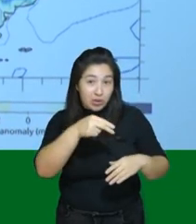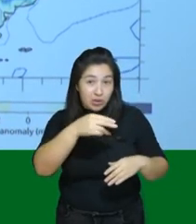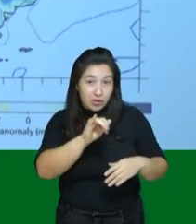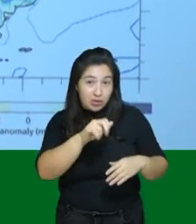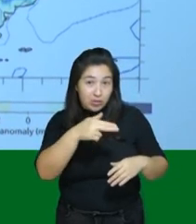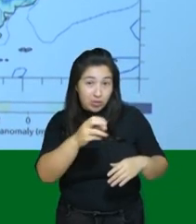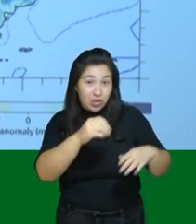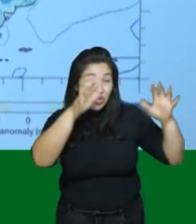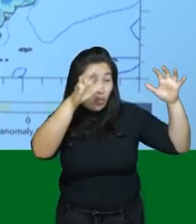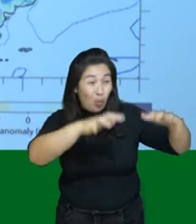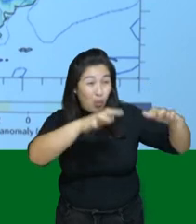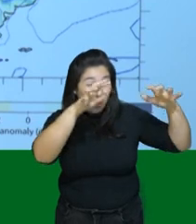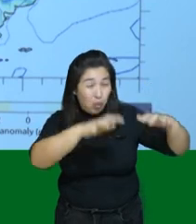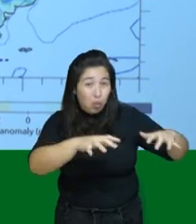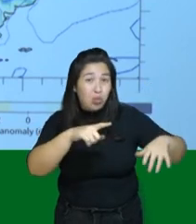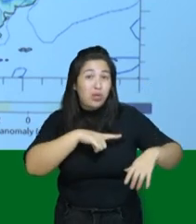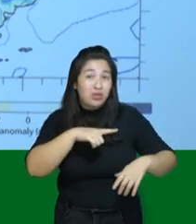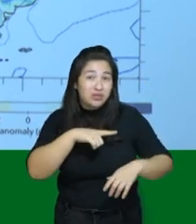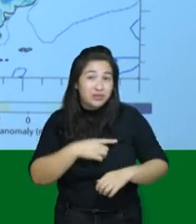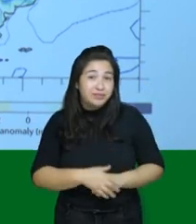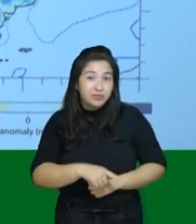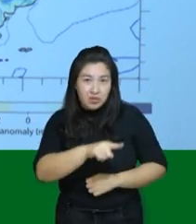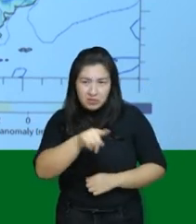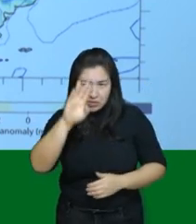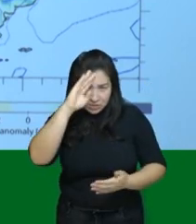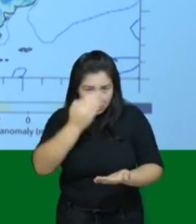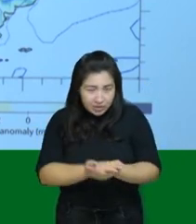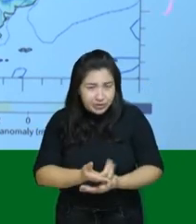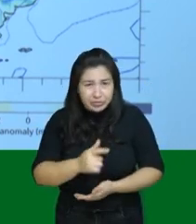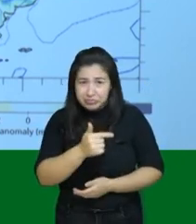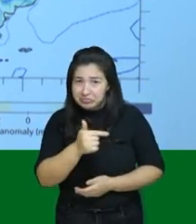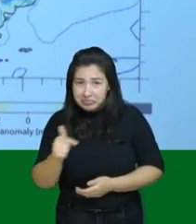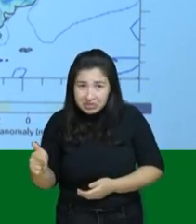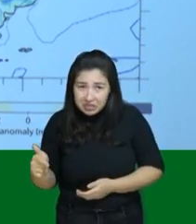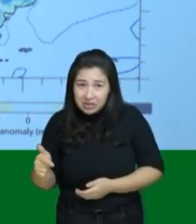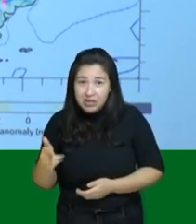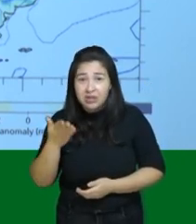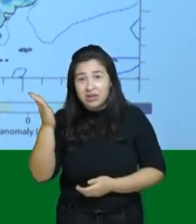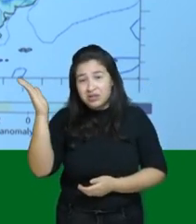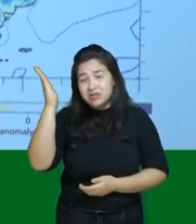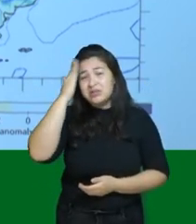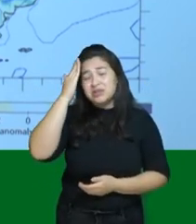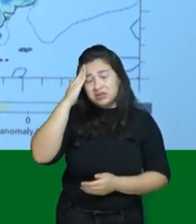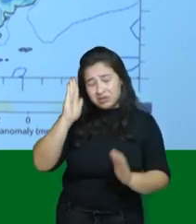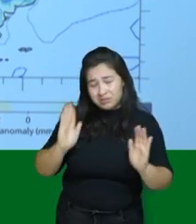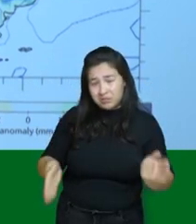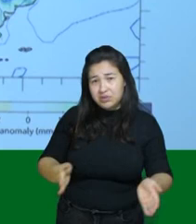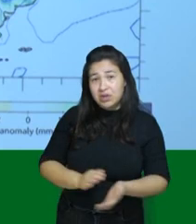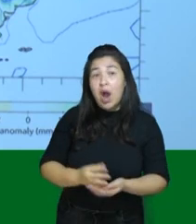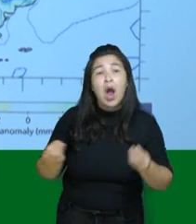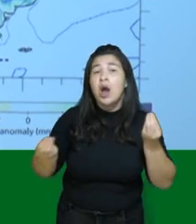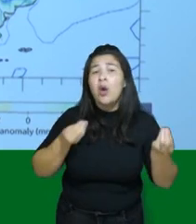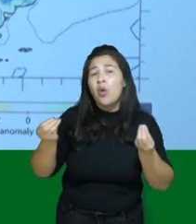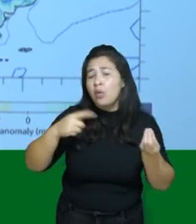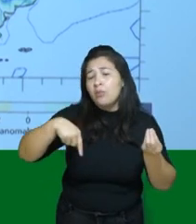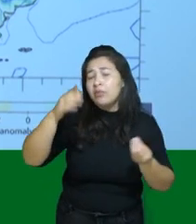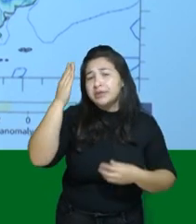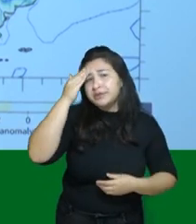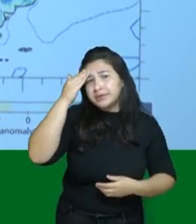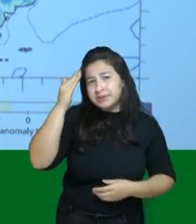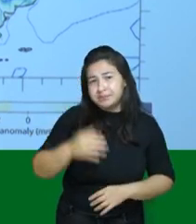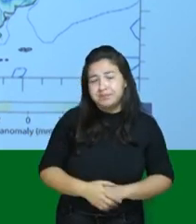acreditando ou não em mudanças climáticas. Tá? Isso aqui a gente já sabia. E como que a